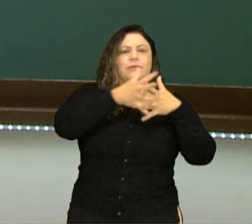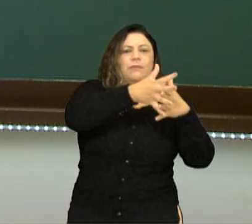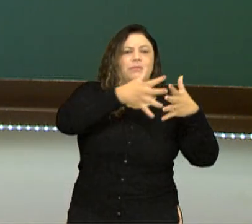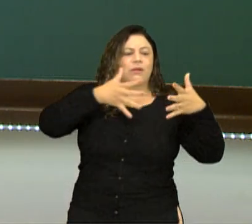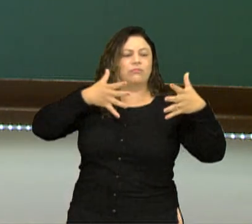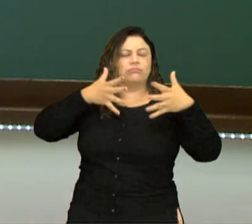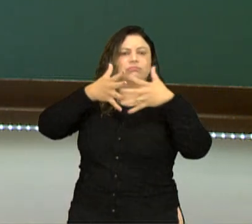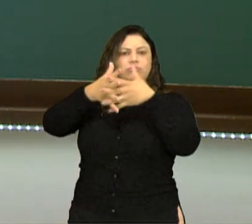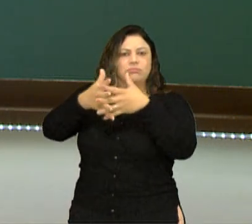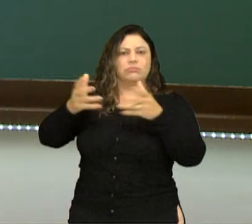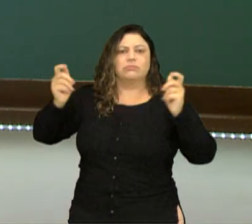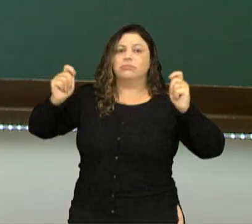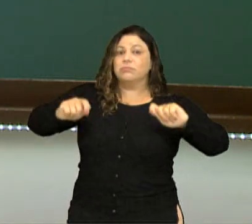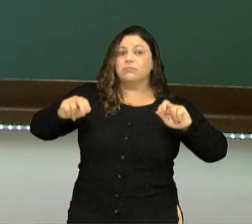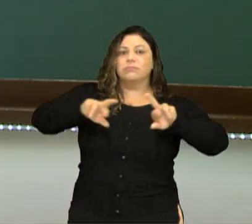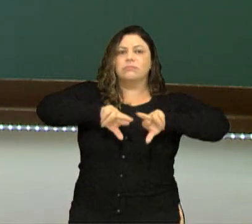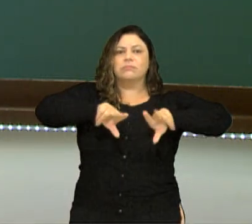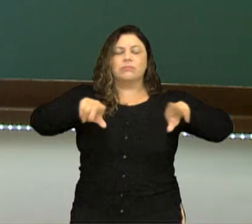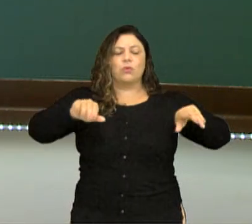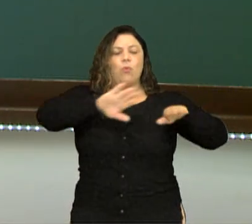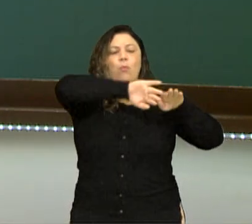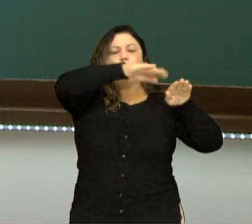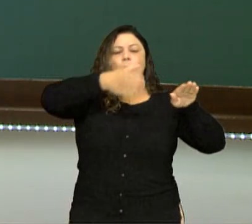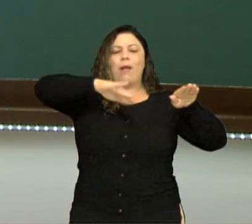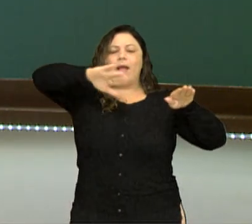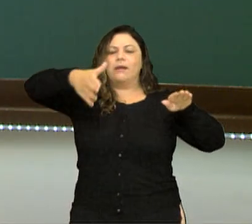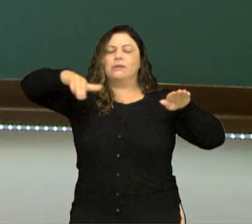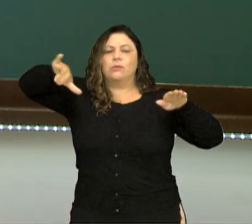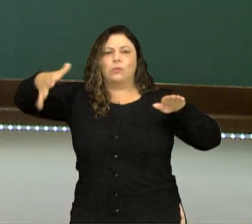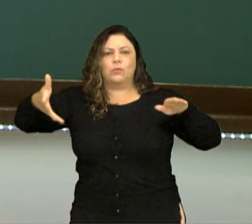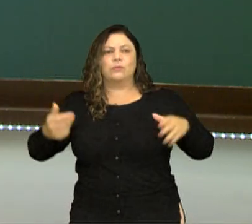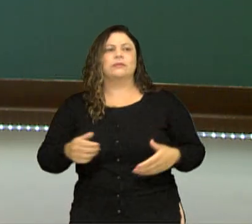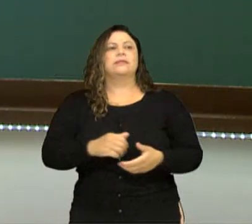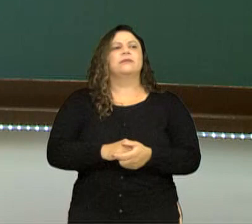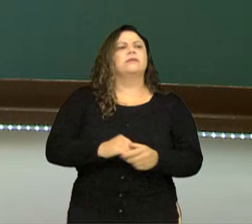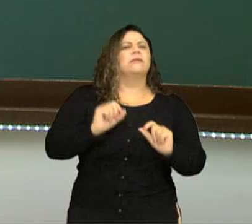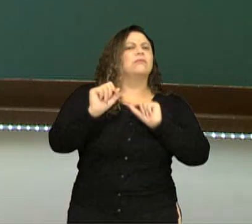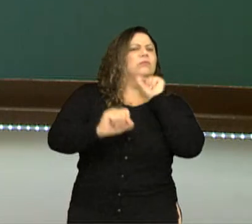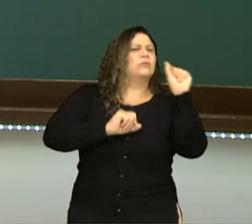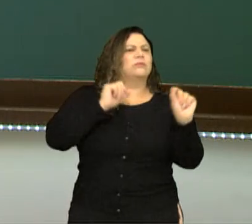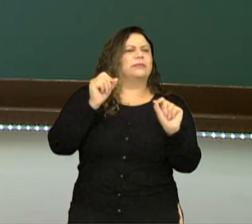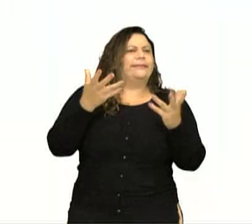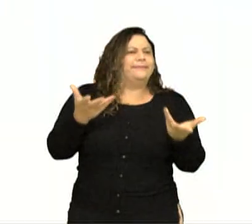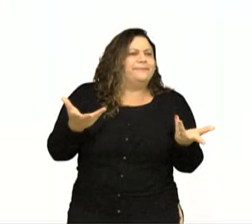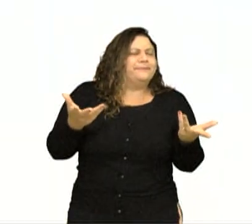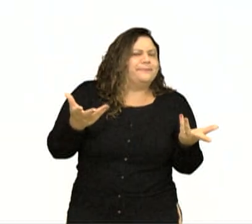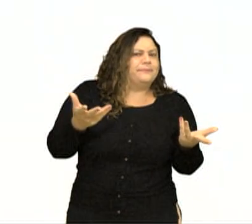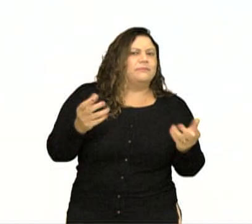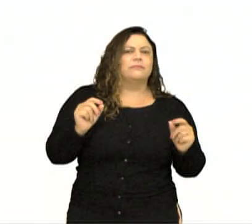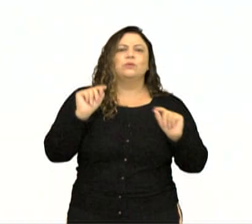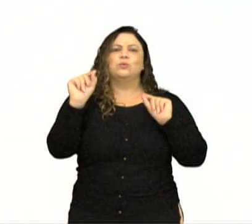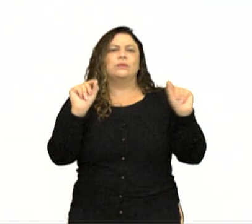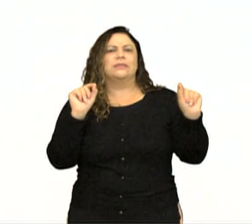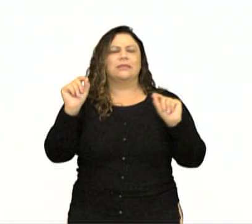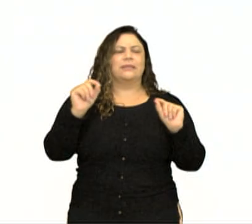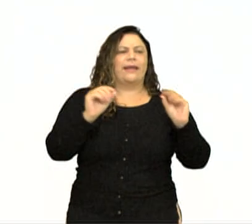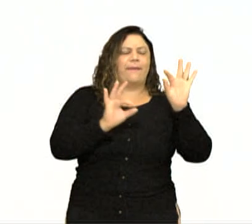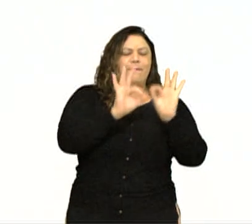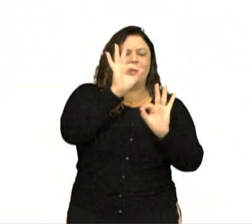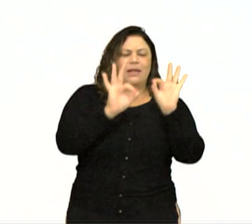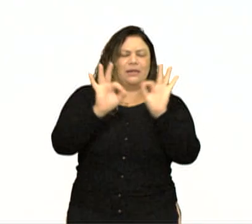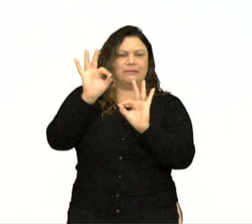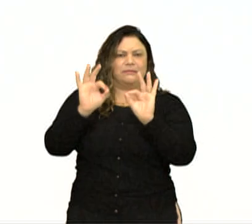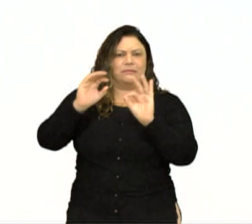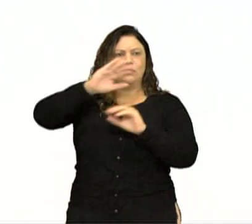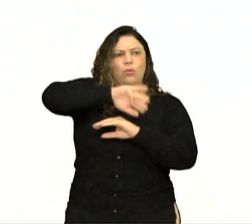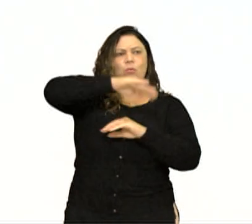obstáculos, ela se comporta como uma onda. E aí ficou aquela ideia, será que é partícula ou será que é onda? Atualmente, pessoal,